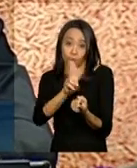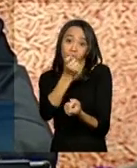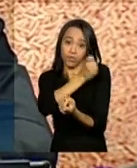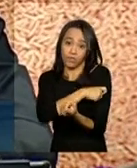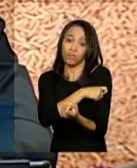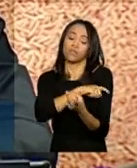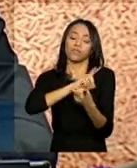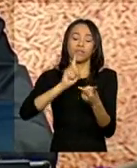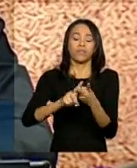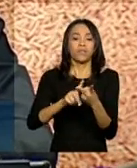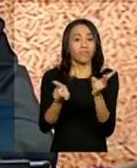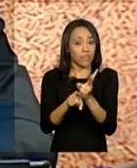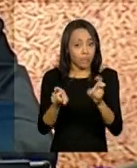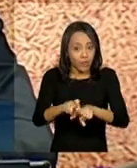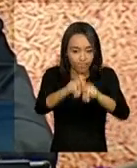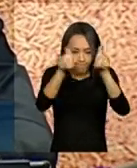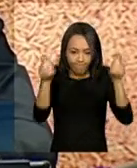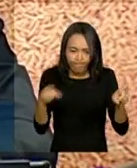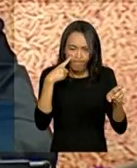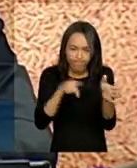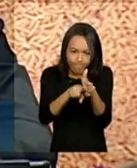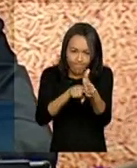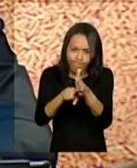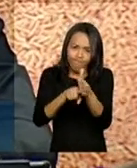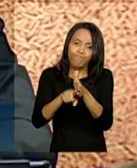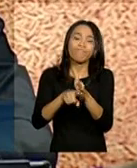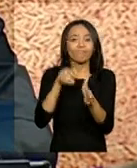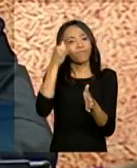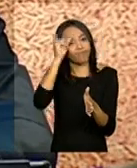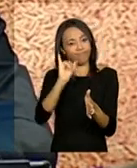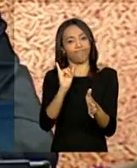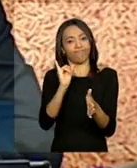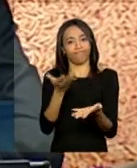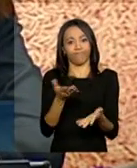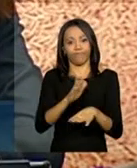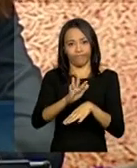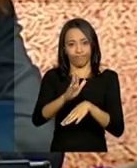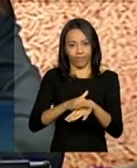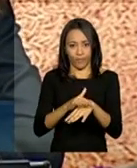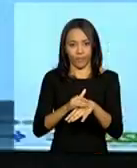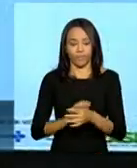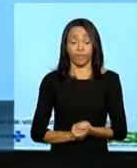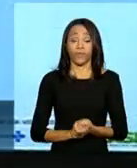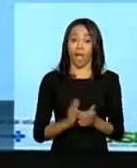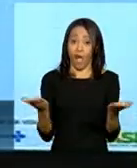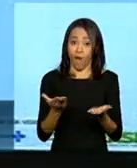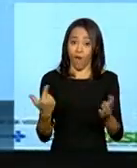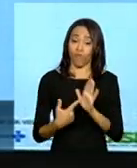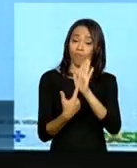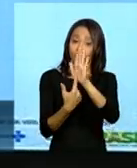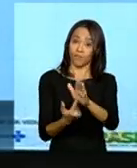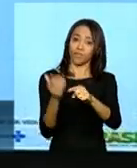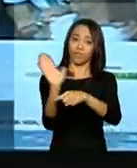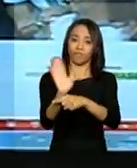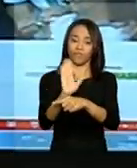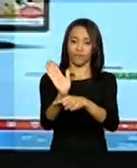realização do dos exames preventivos pode passar e agora nós vamos apresentar o